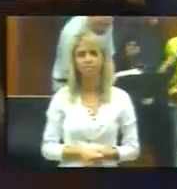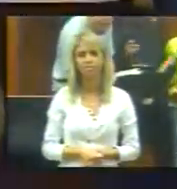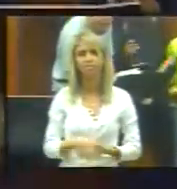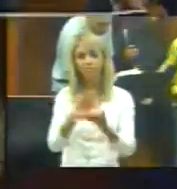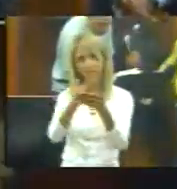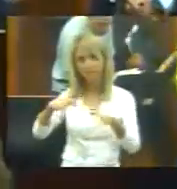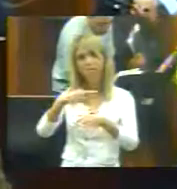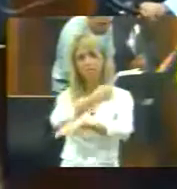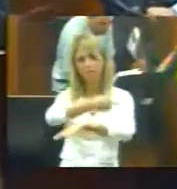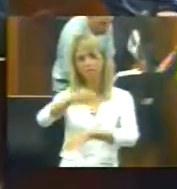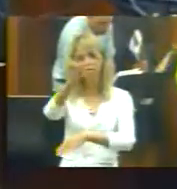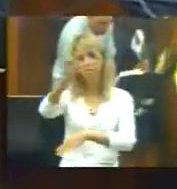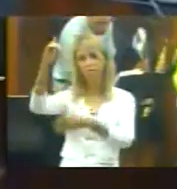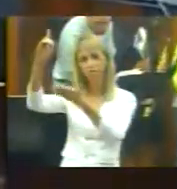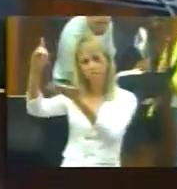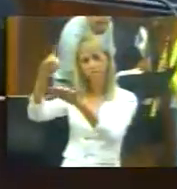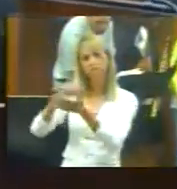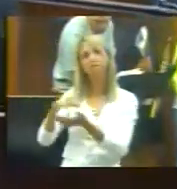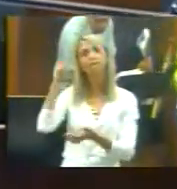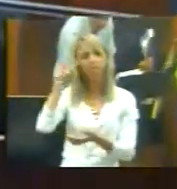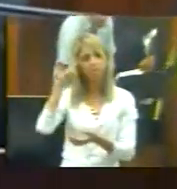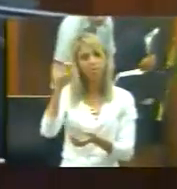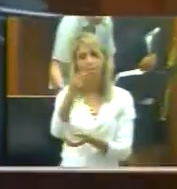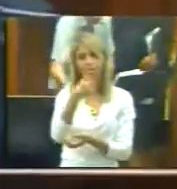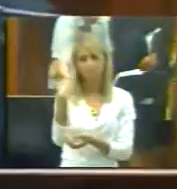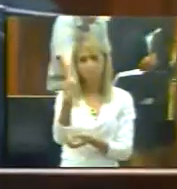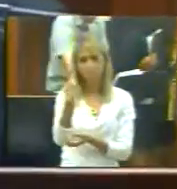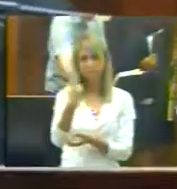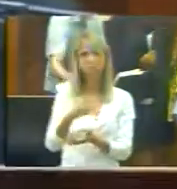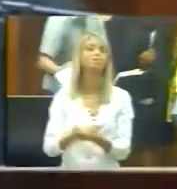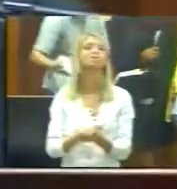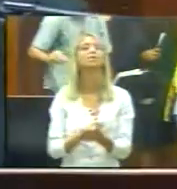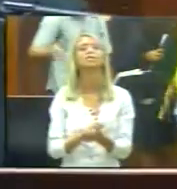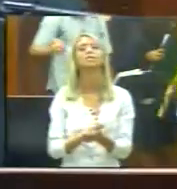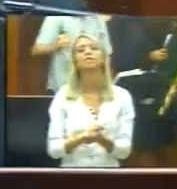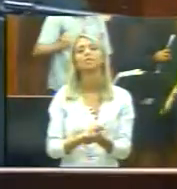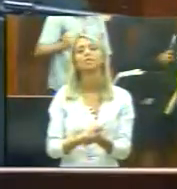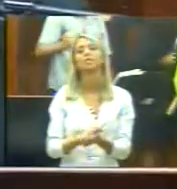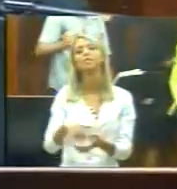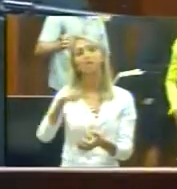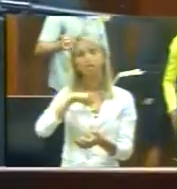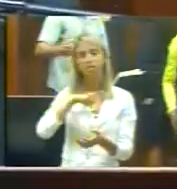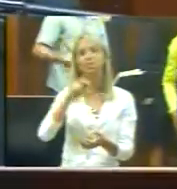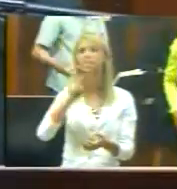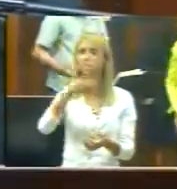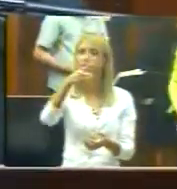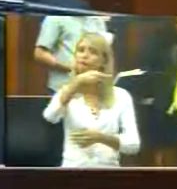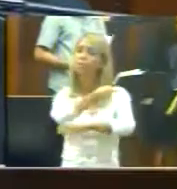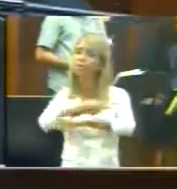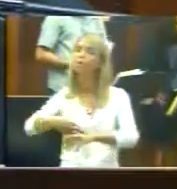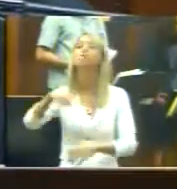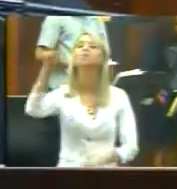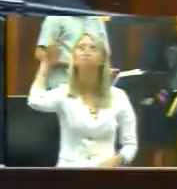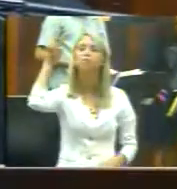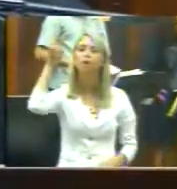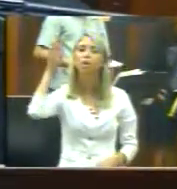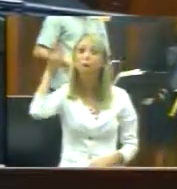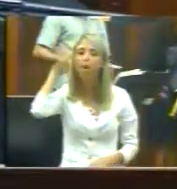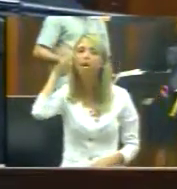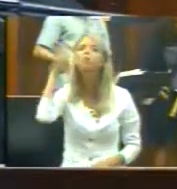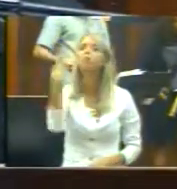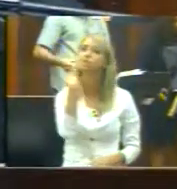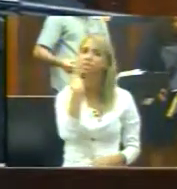encerrar a sessão em nome de Deus e lembrar a todos que nós vamos ter sessões no plenário às segundas e quartas e sextas